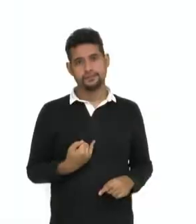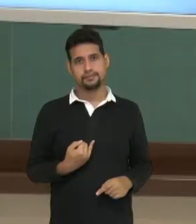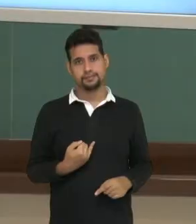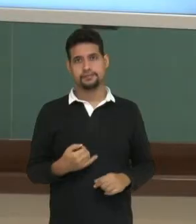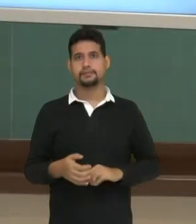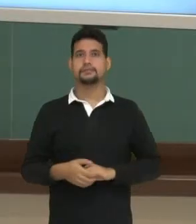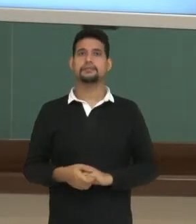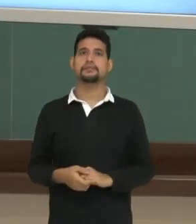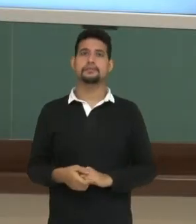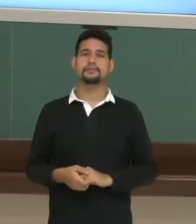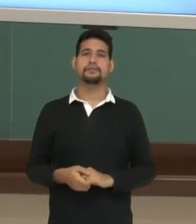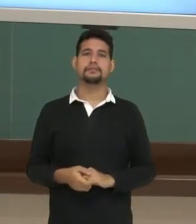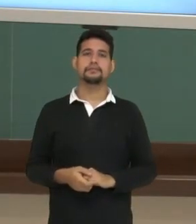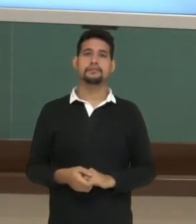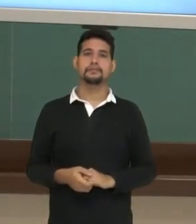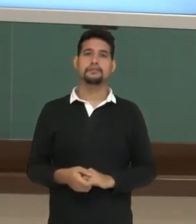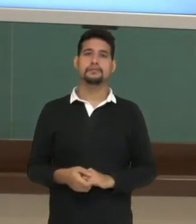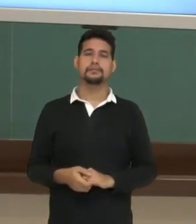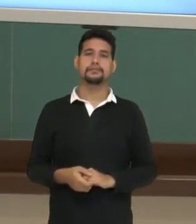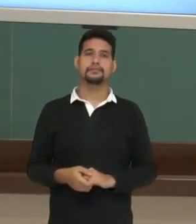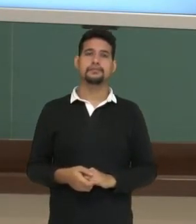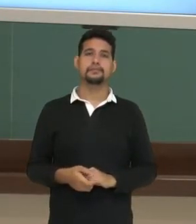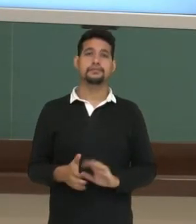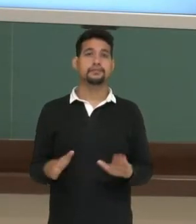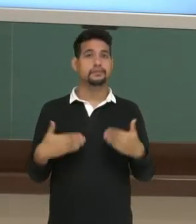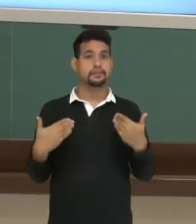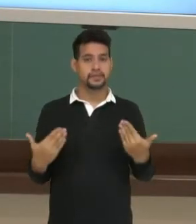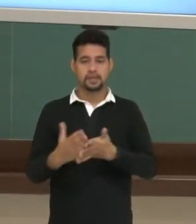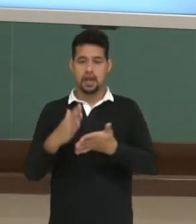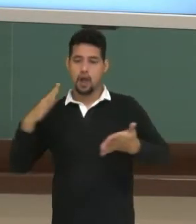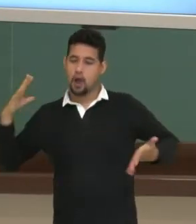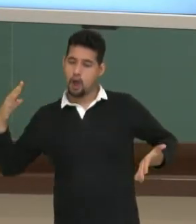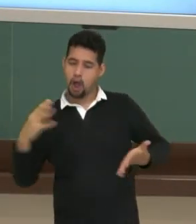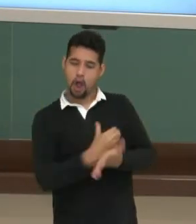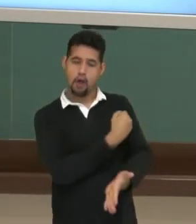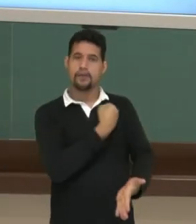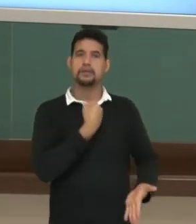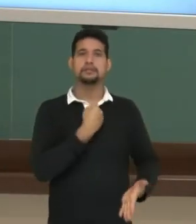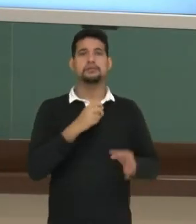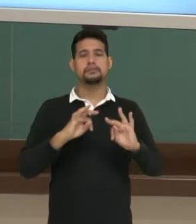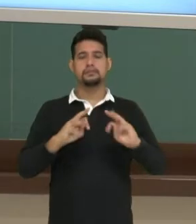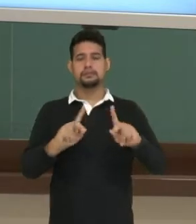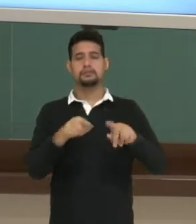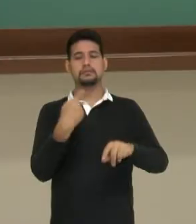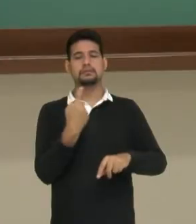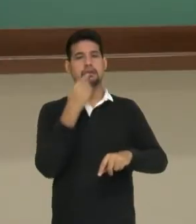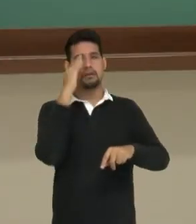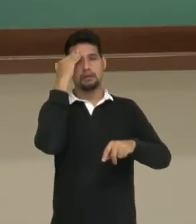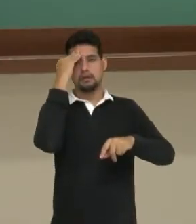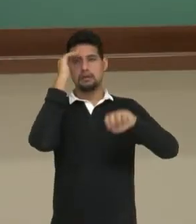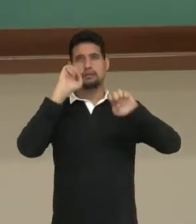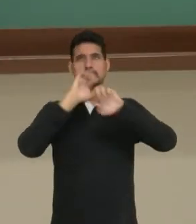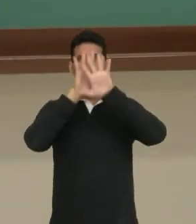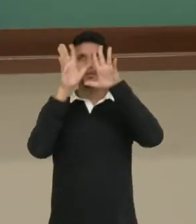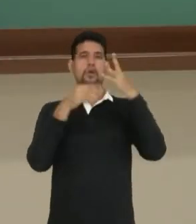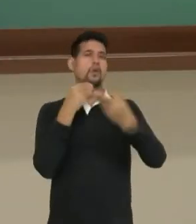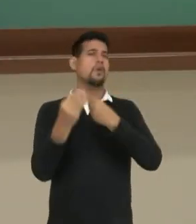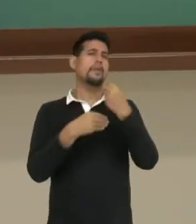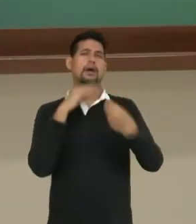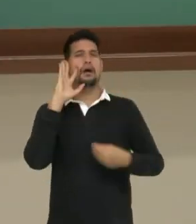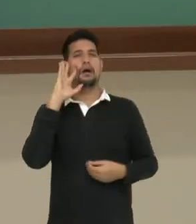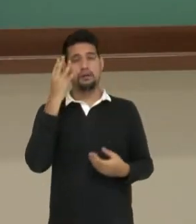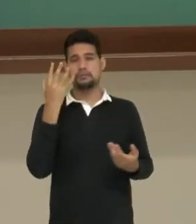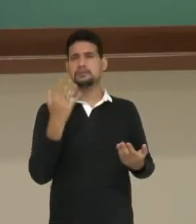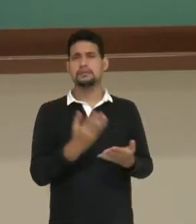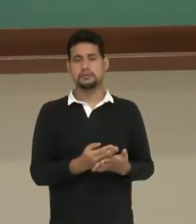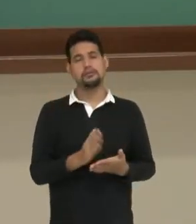povo, tá? A conquista do Império Inca. Então a gente vai entender como que aconteceu essa conquista, né?